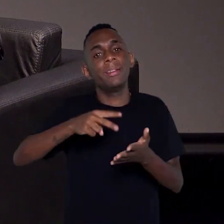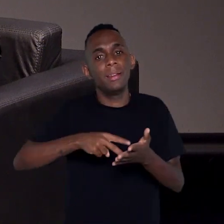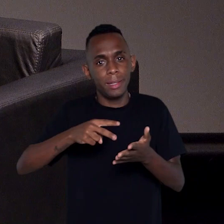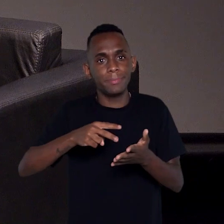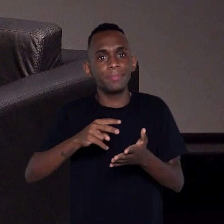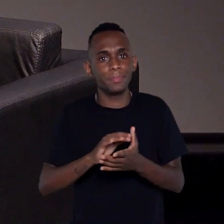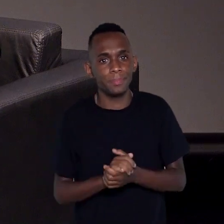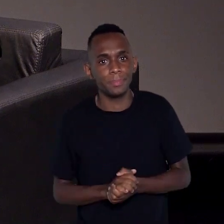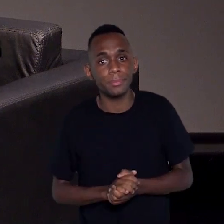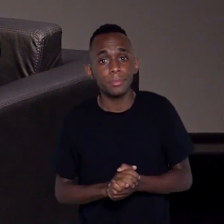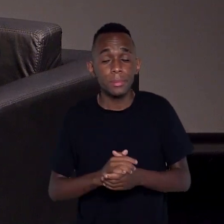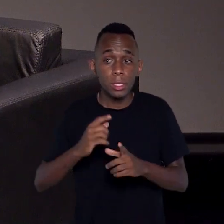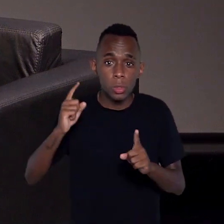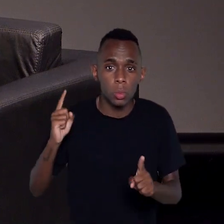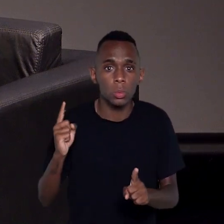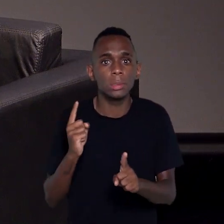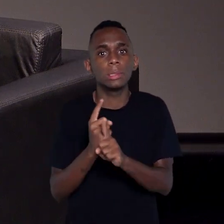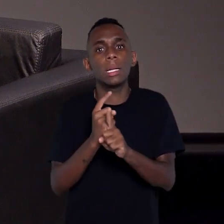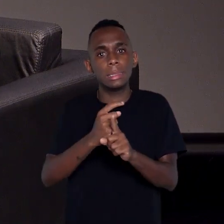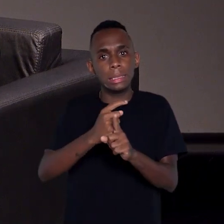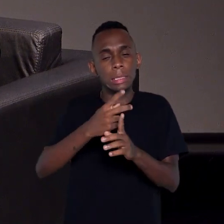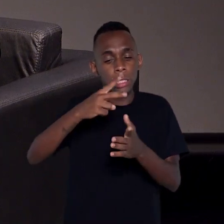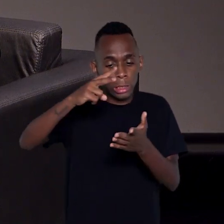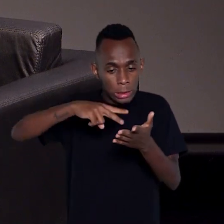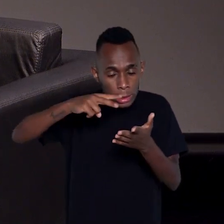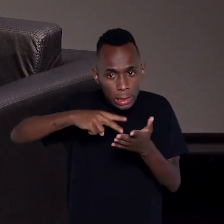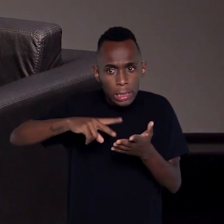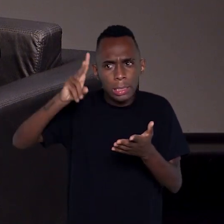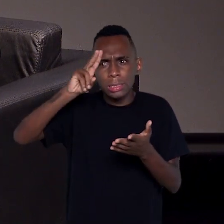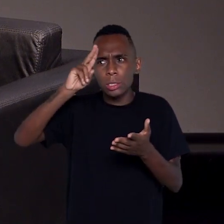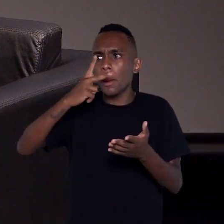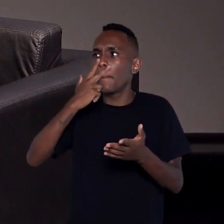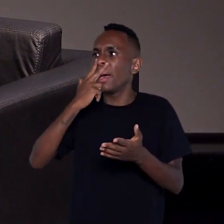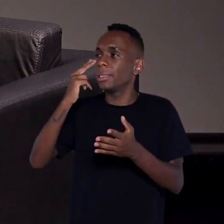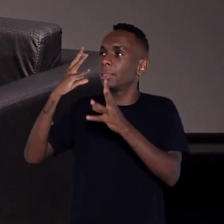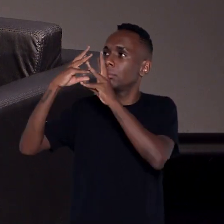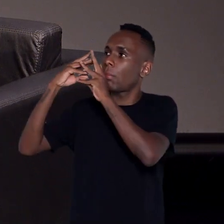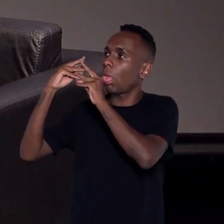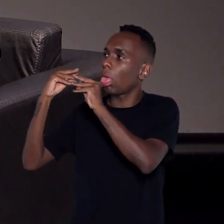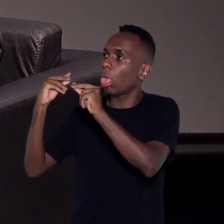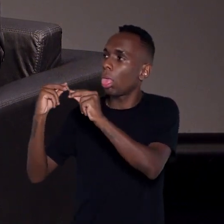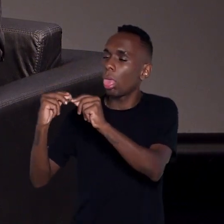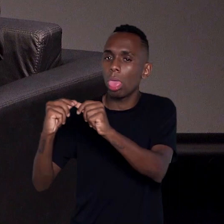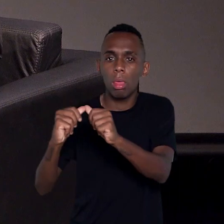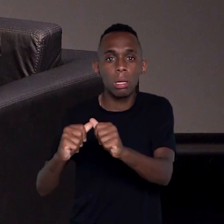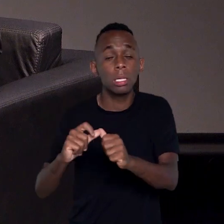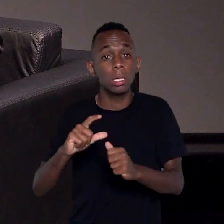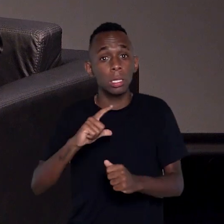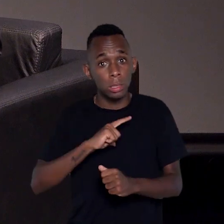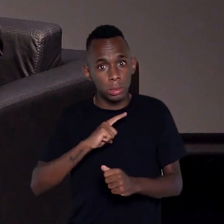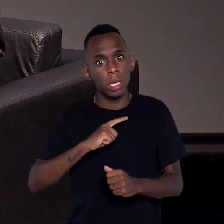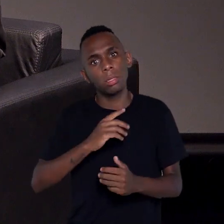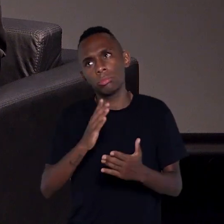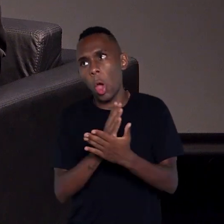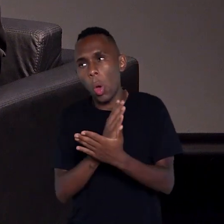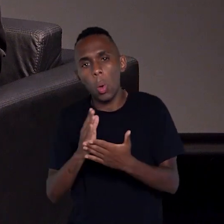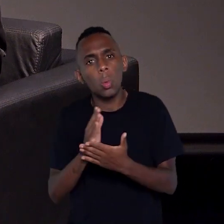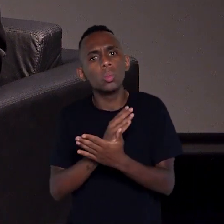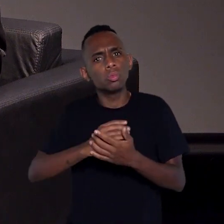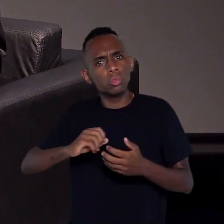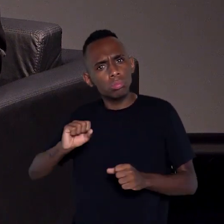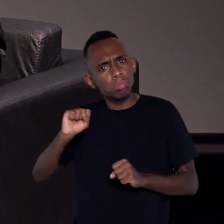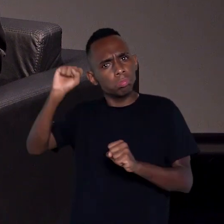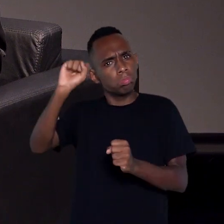tem avidez de encontrar essas histórias que foram apagadas, invisibilizadas. A gente tem aí alguns